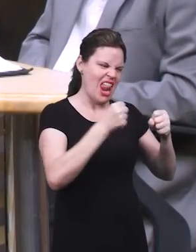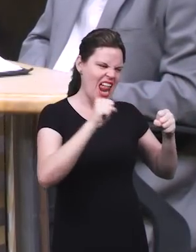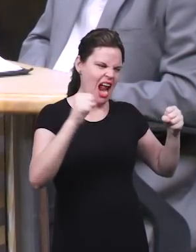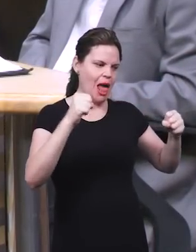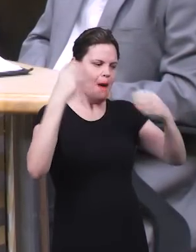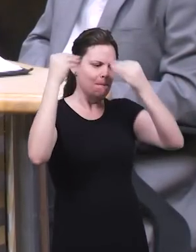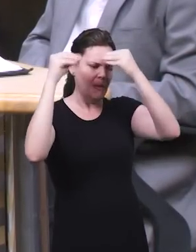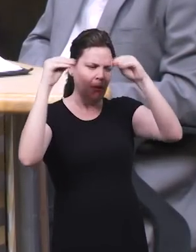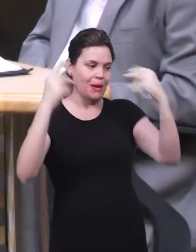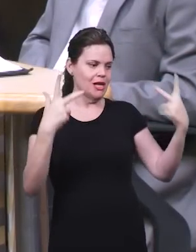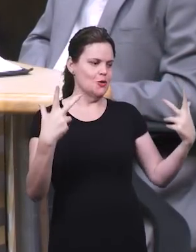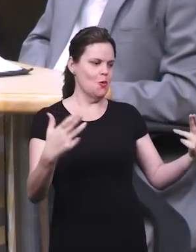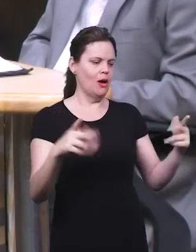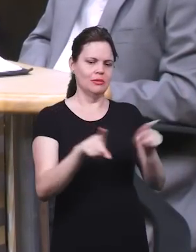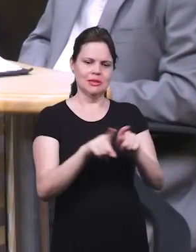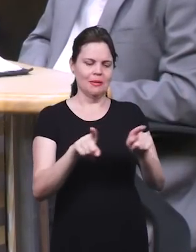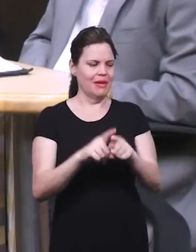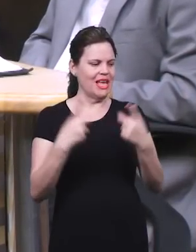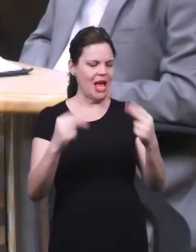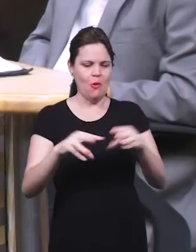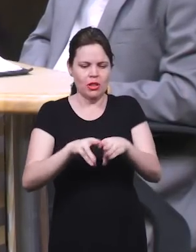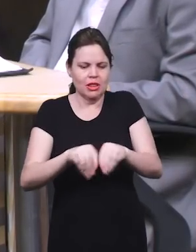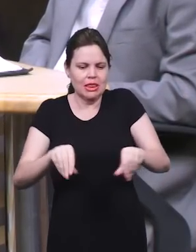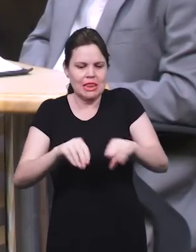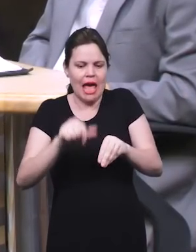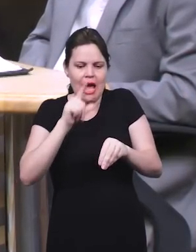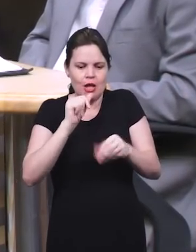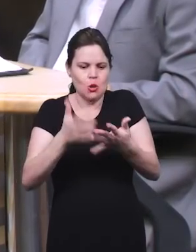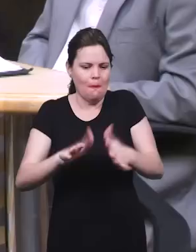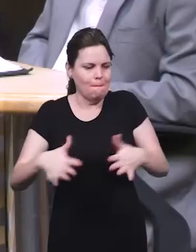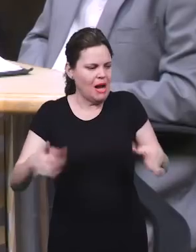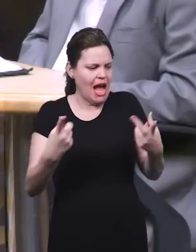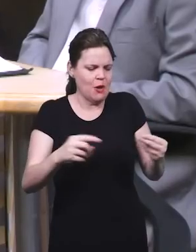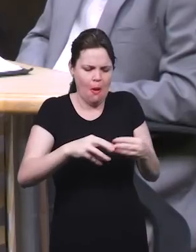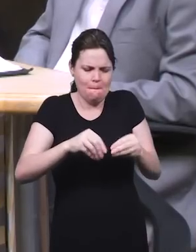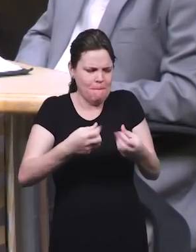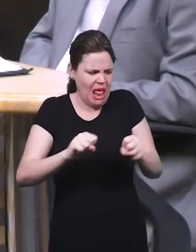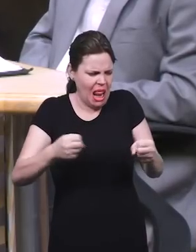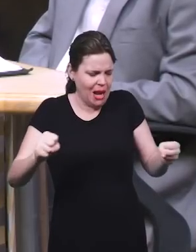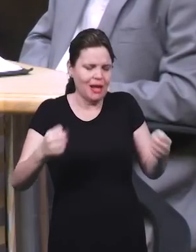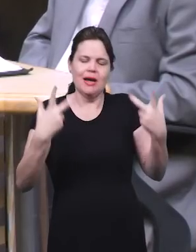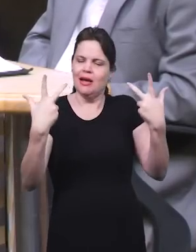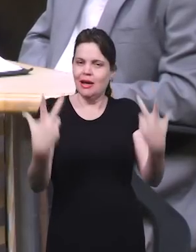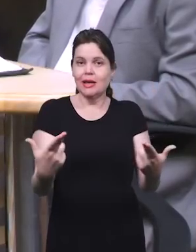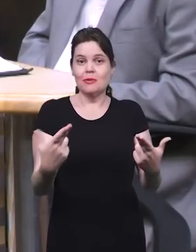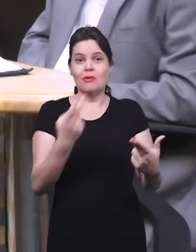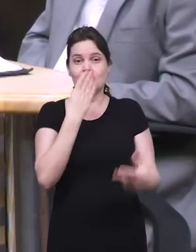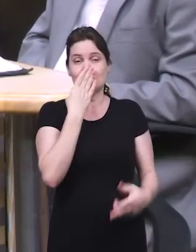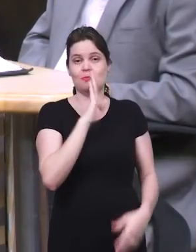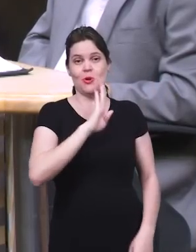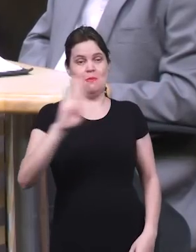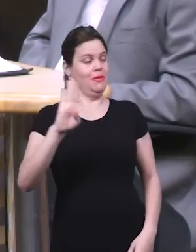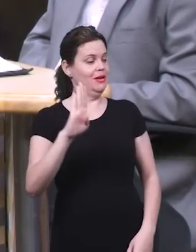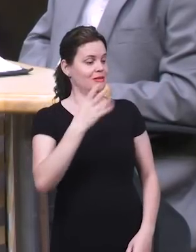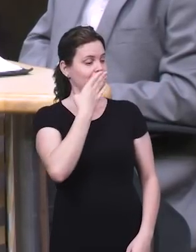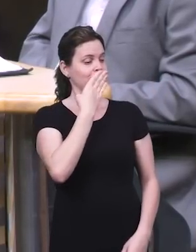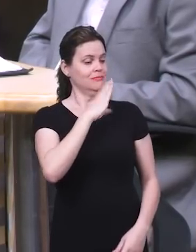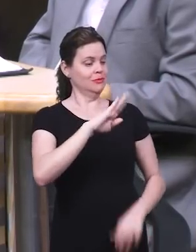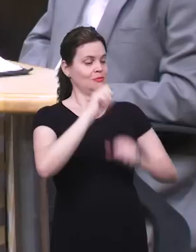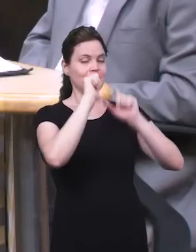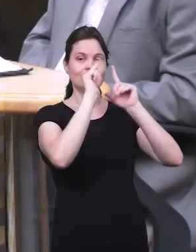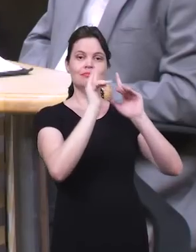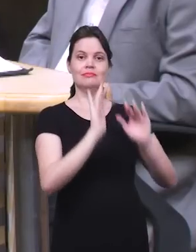são duas vertentes dessa promessa, né? Que você falou, em ti serão benditas todas as famílias da terra, né? Quer dizer,